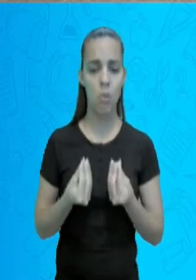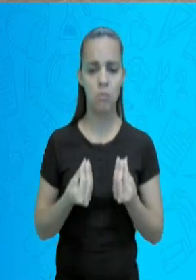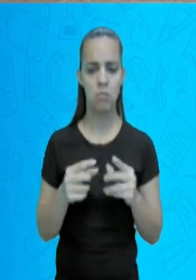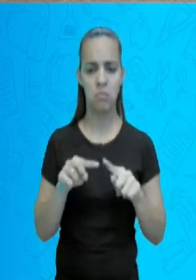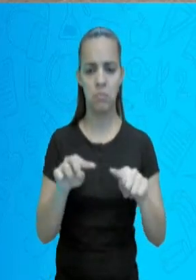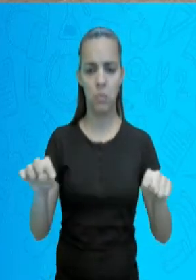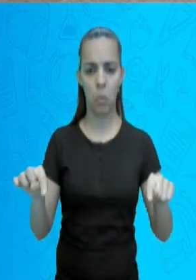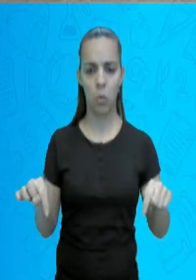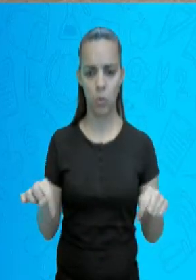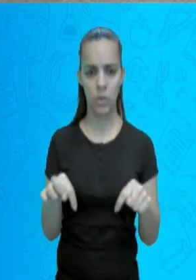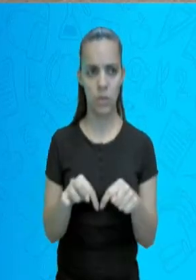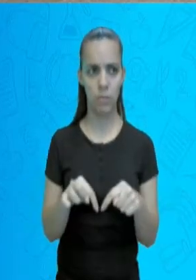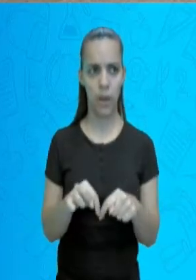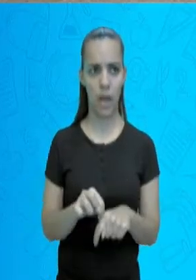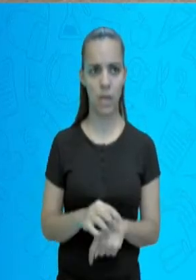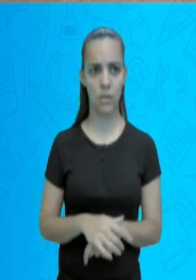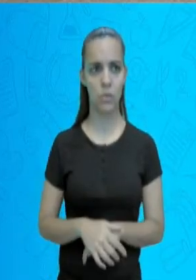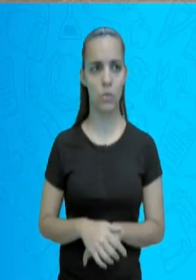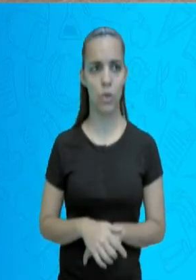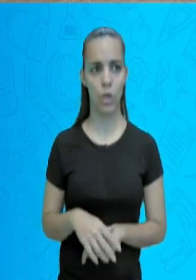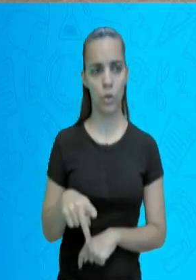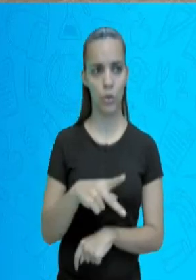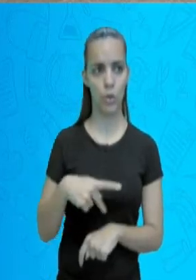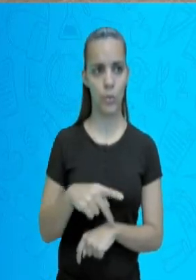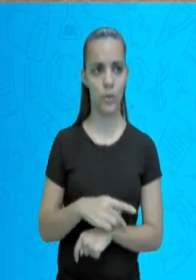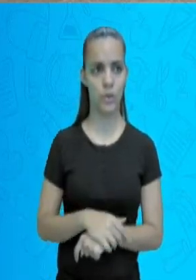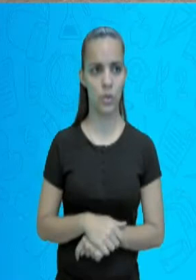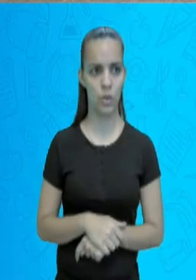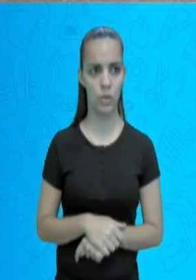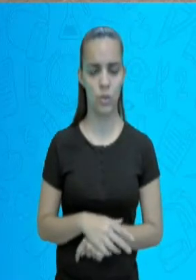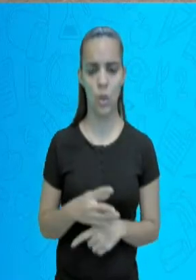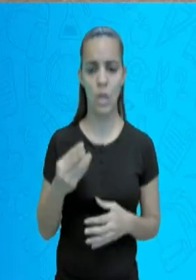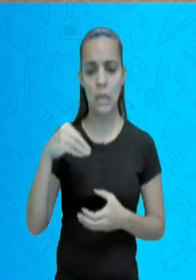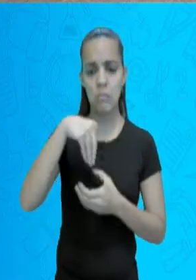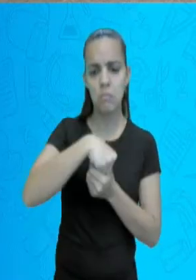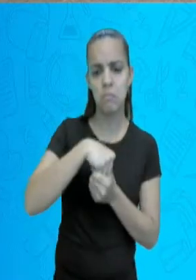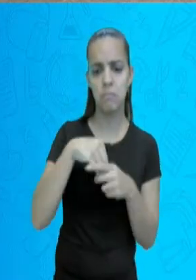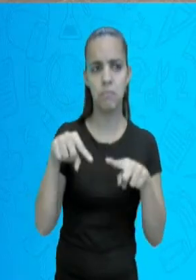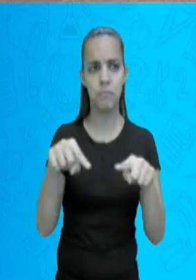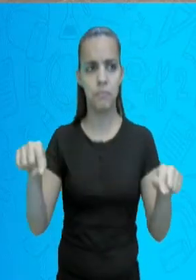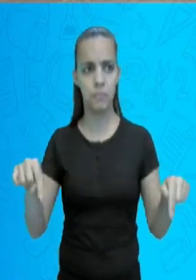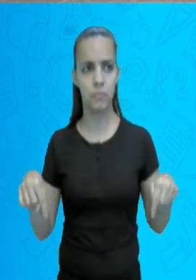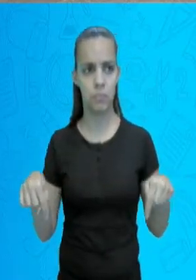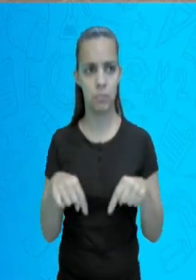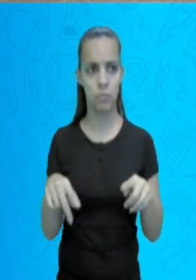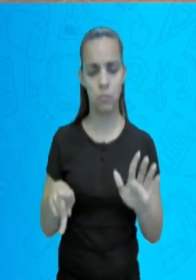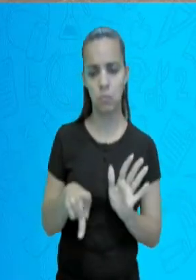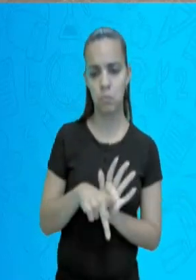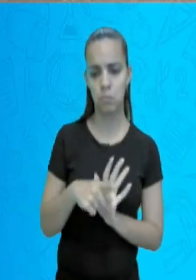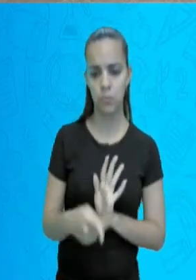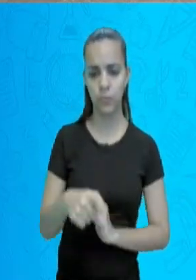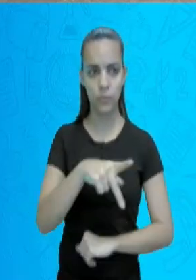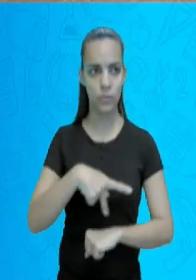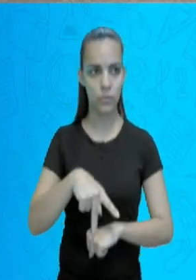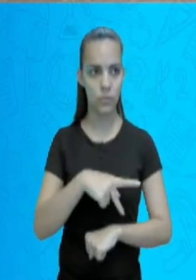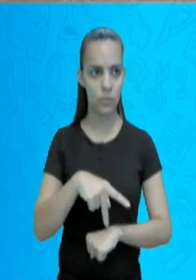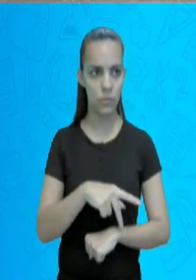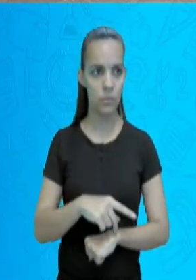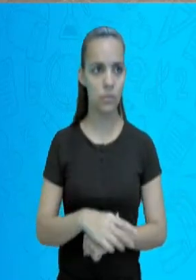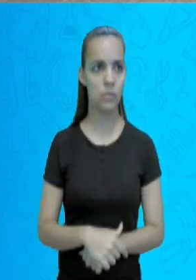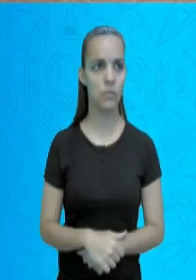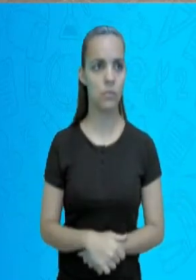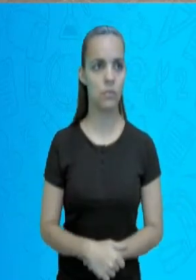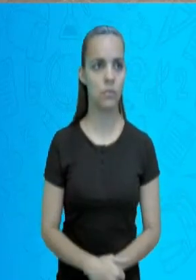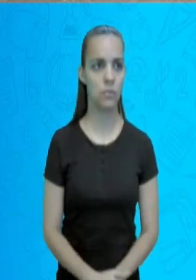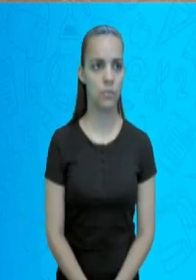forma um Estado-nação? É ter um território demarcado, não importa o tamanho, mas ele